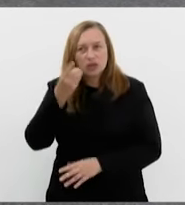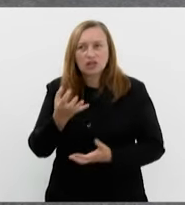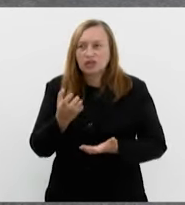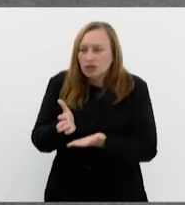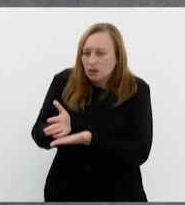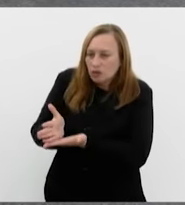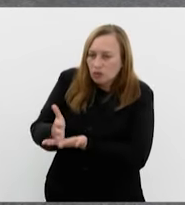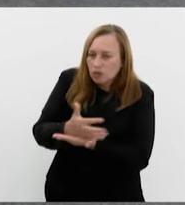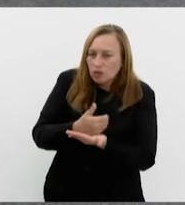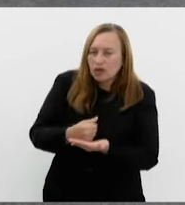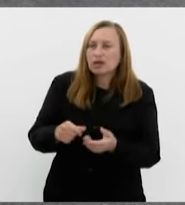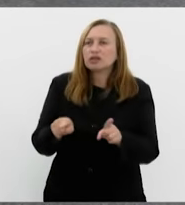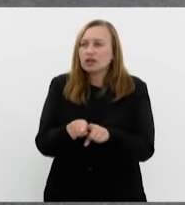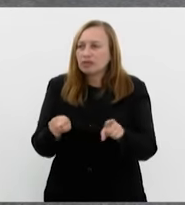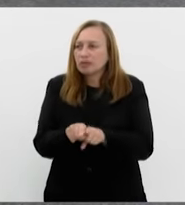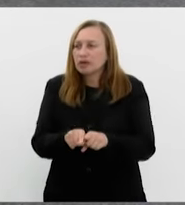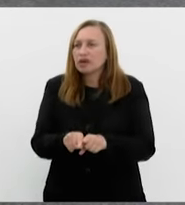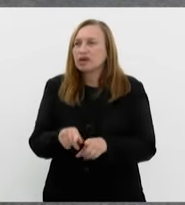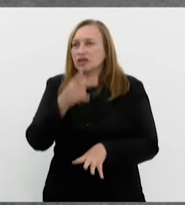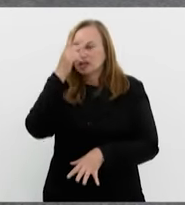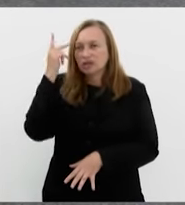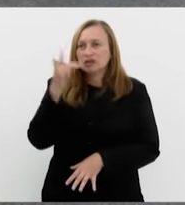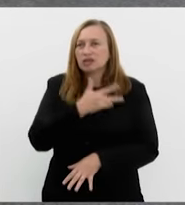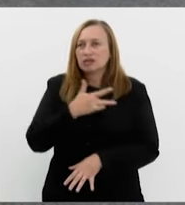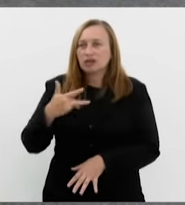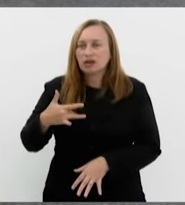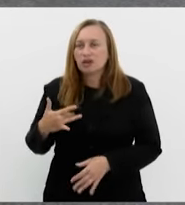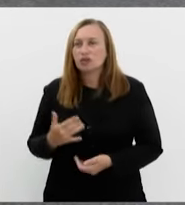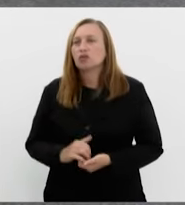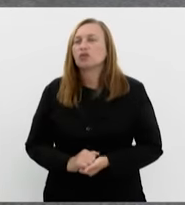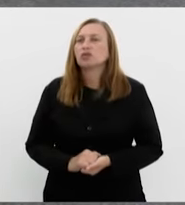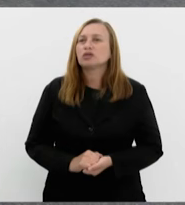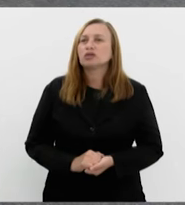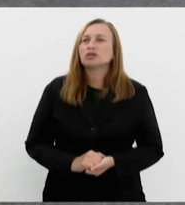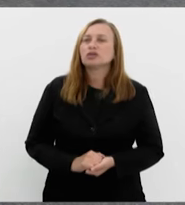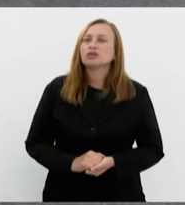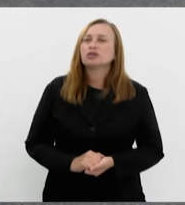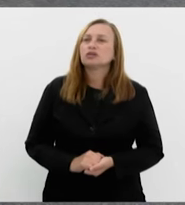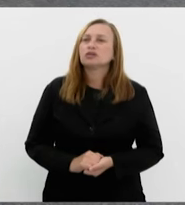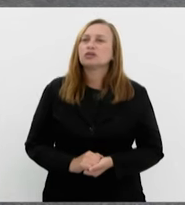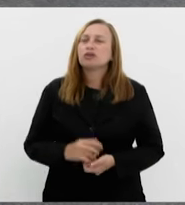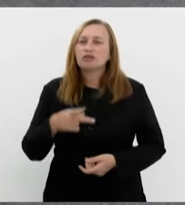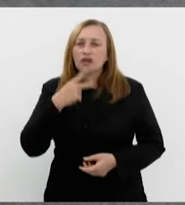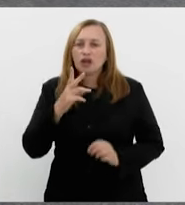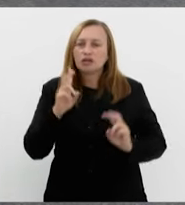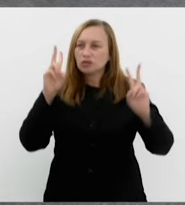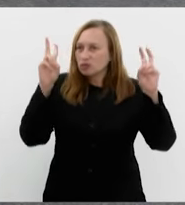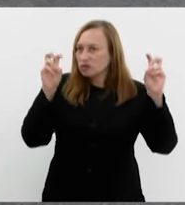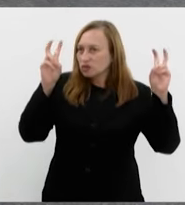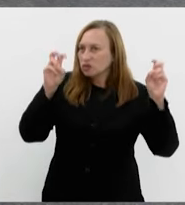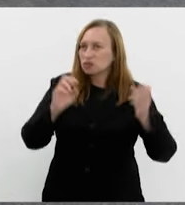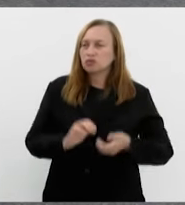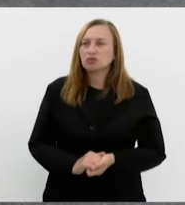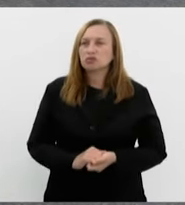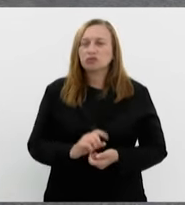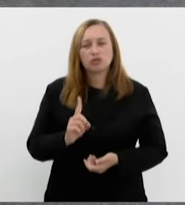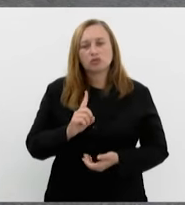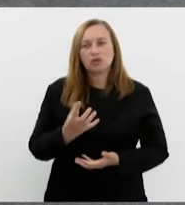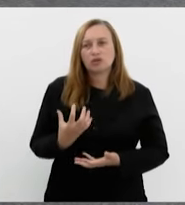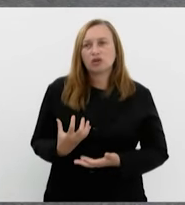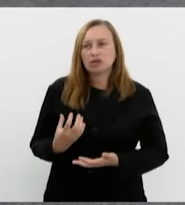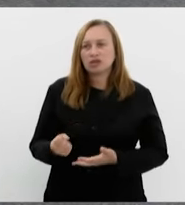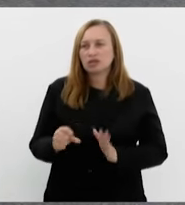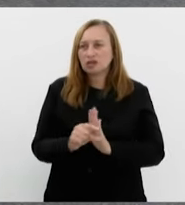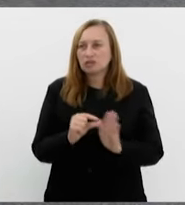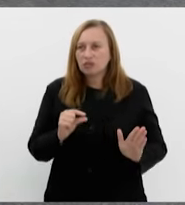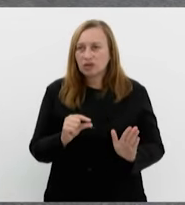também um pessoal da saúde, e aí eu pedi meu pessoal para debruçar sobre essa questão, e eu não acolhi a emenda,